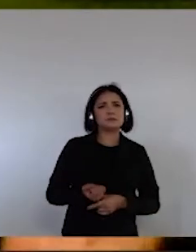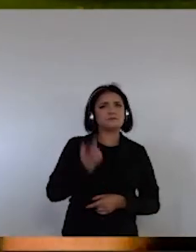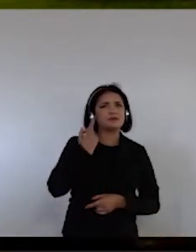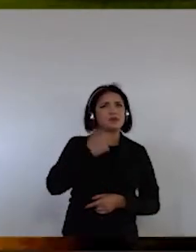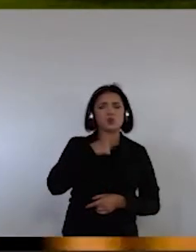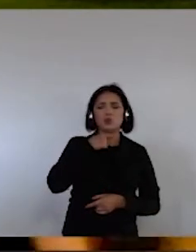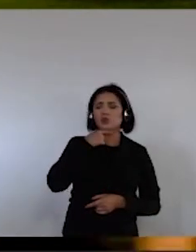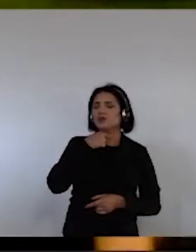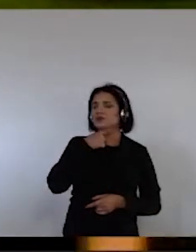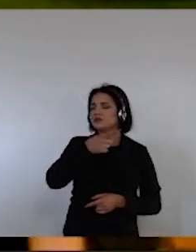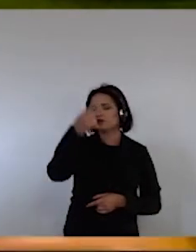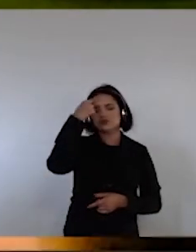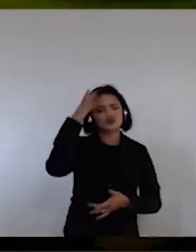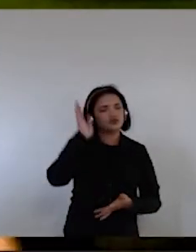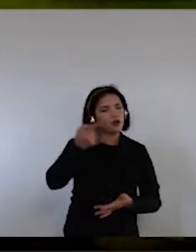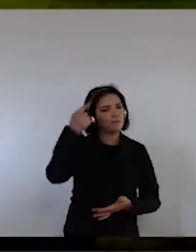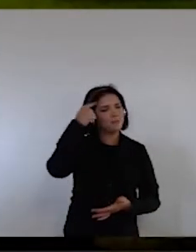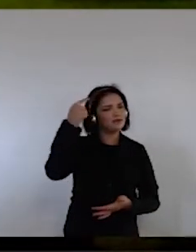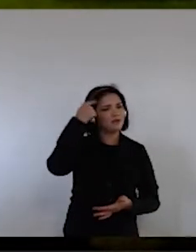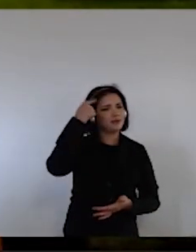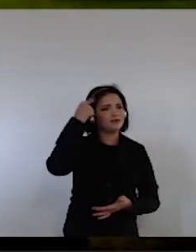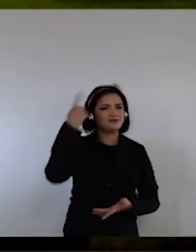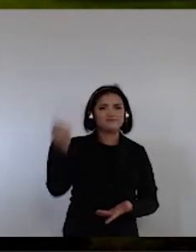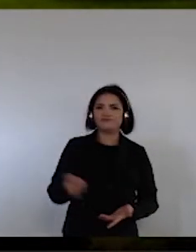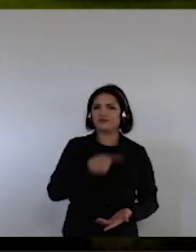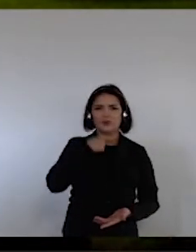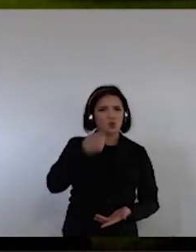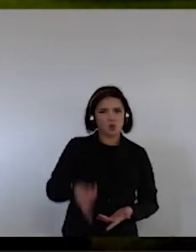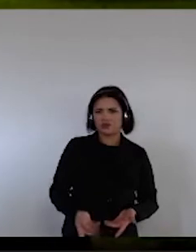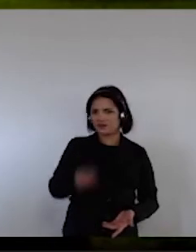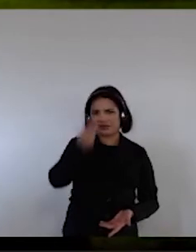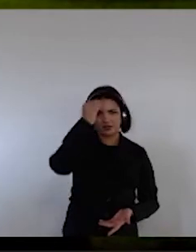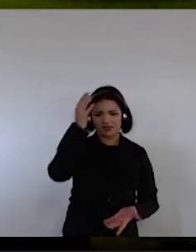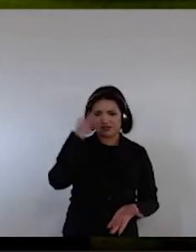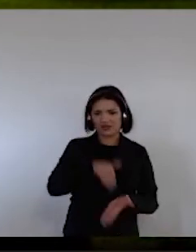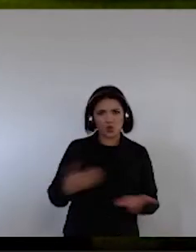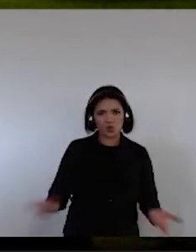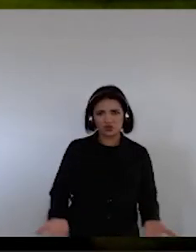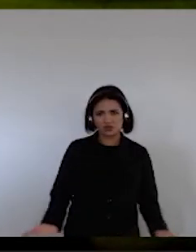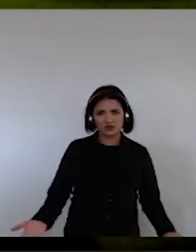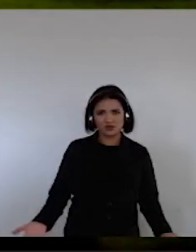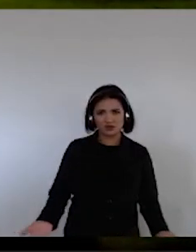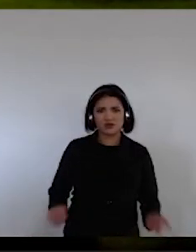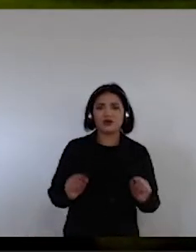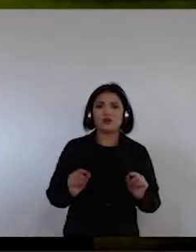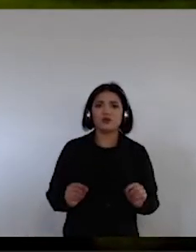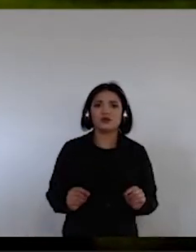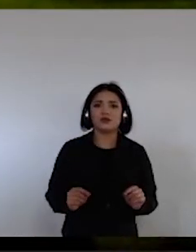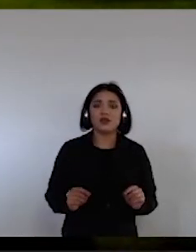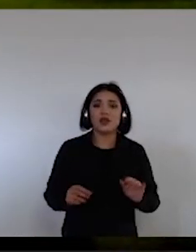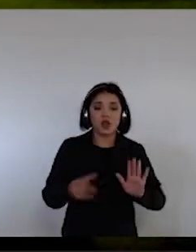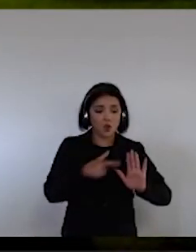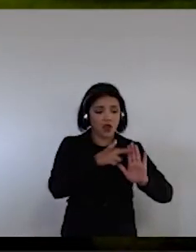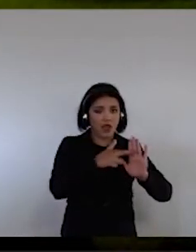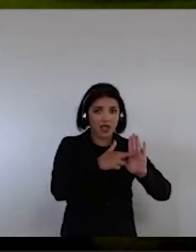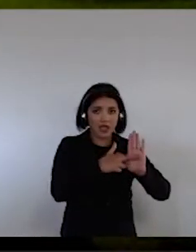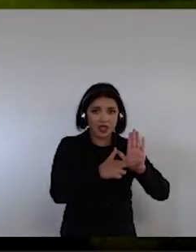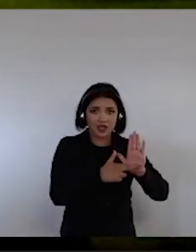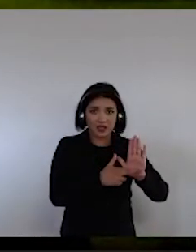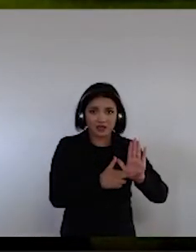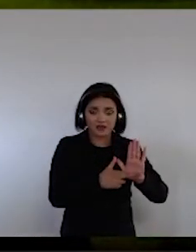são duas coisas fundamentais. Mas eu queria prosseguir um pouco mais com o Celso e queria te fazer